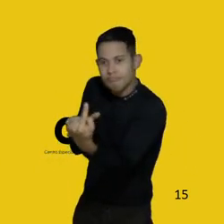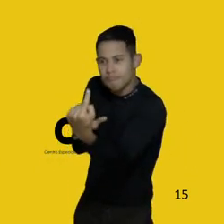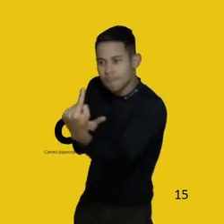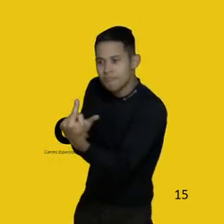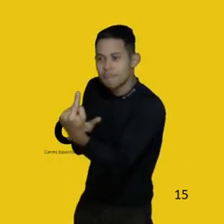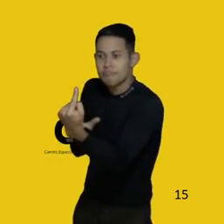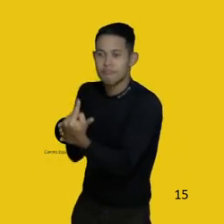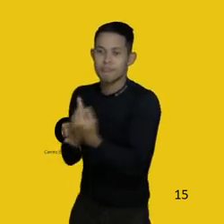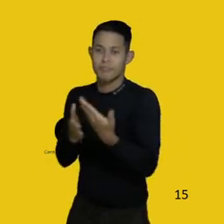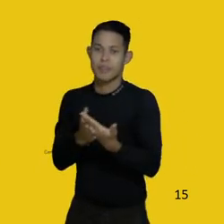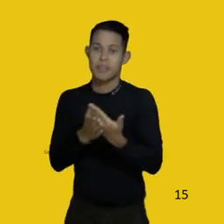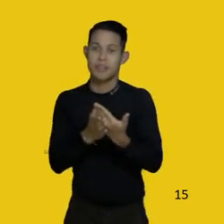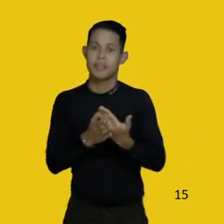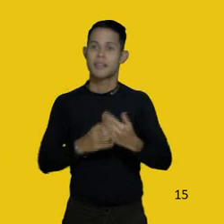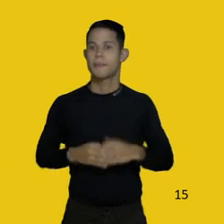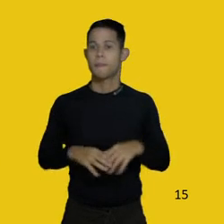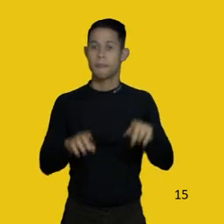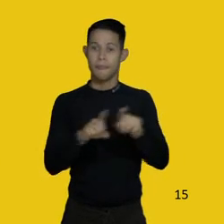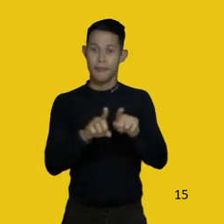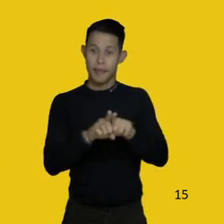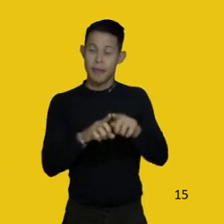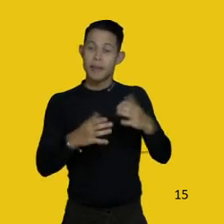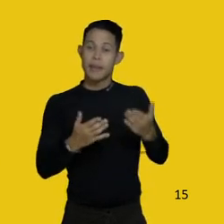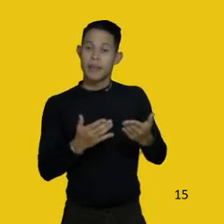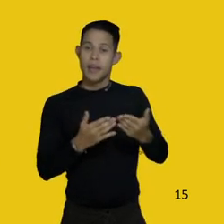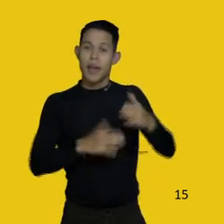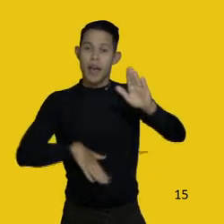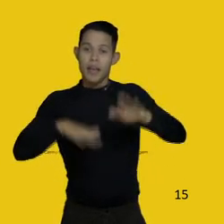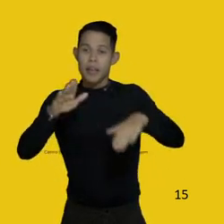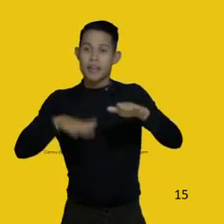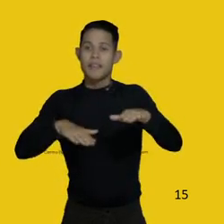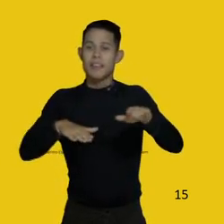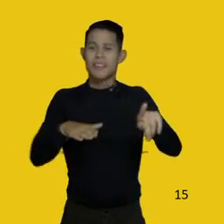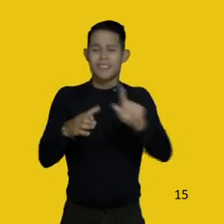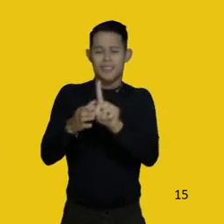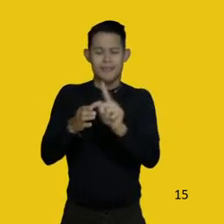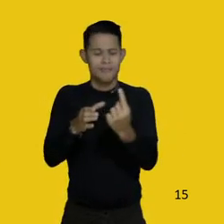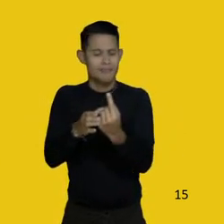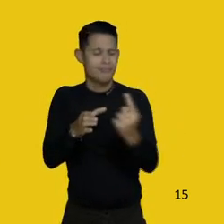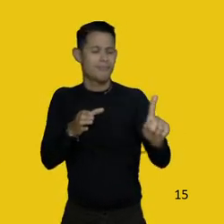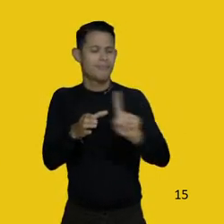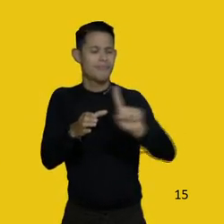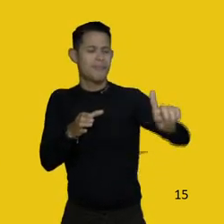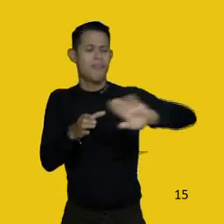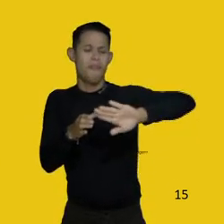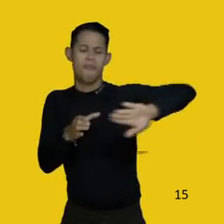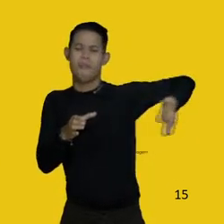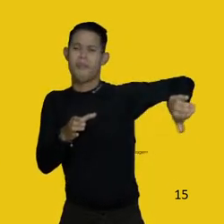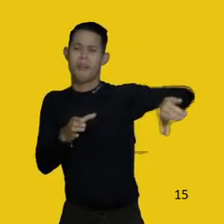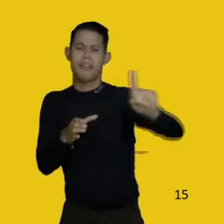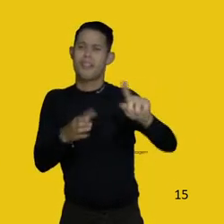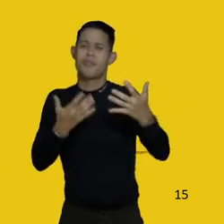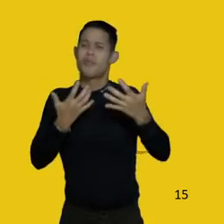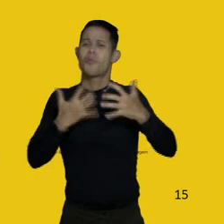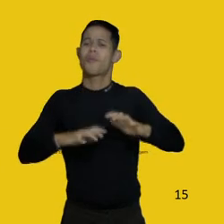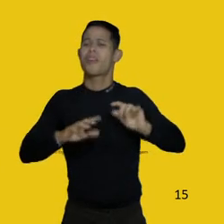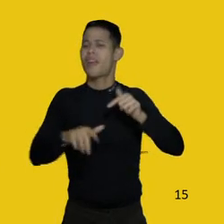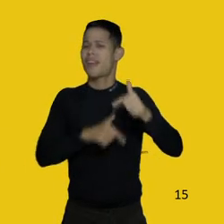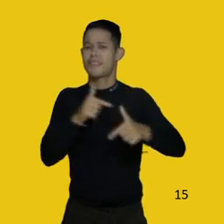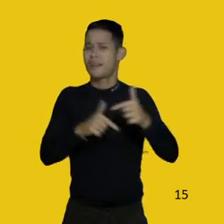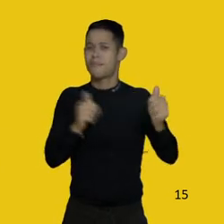ajuda porque eles são posto fora né do grupo de trabalhos né eles não querem né fazer trabalho com aluninho